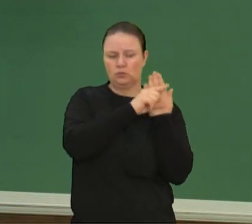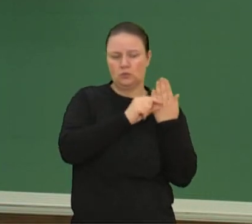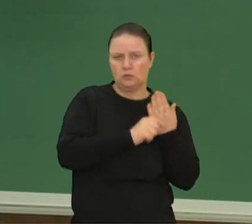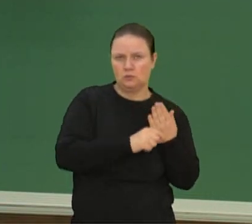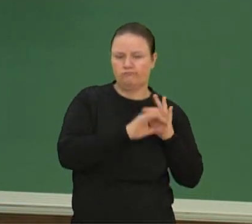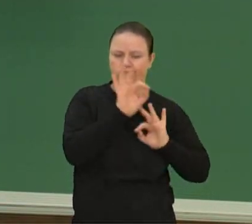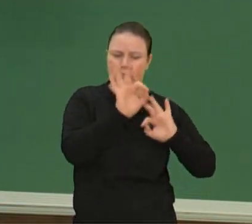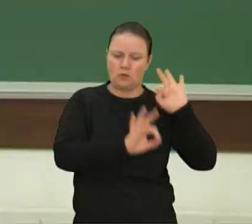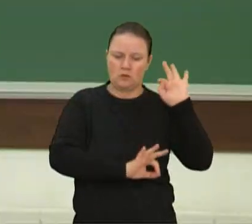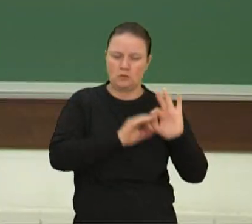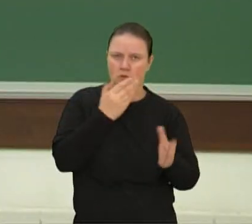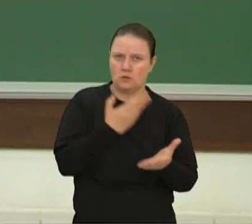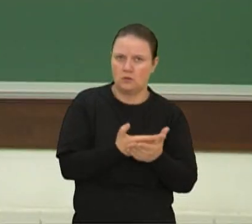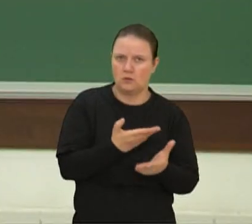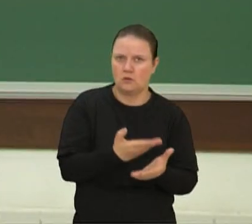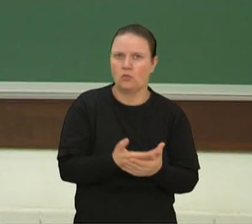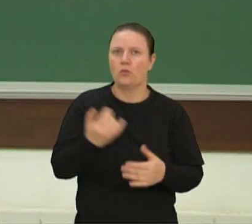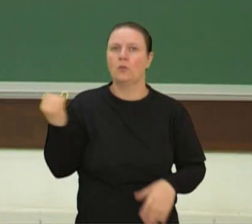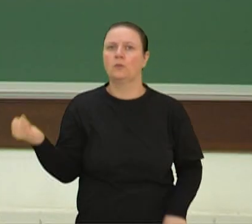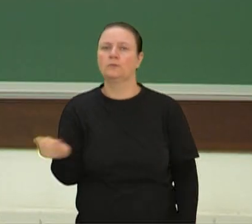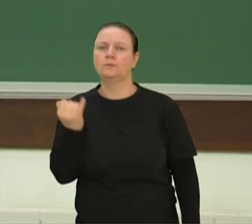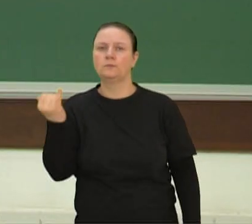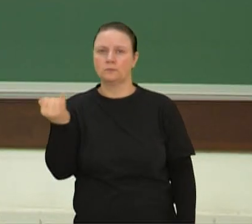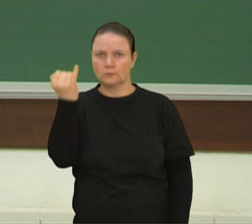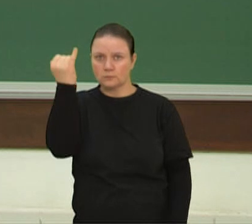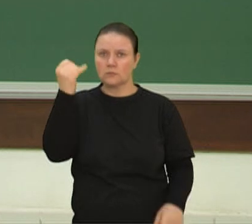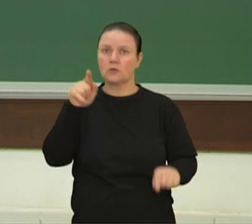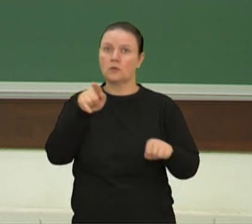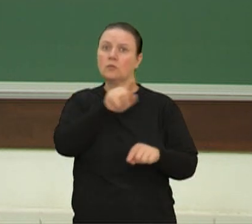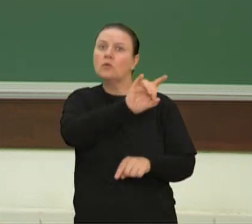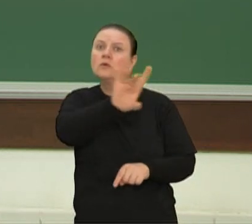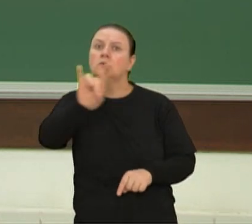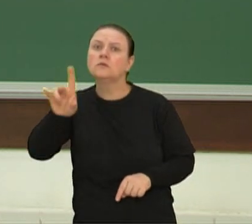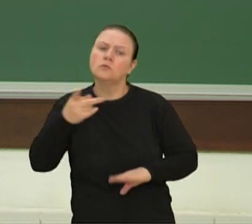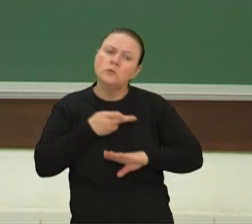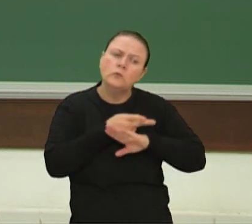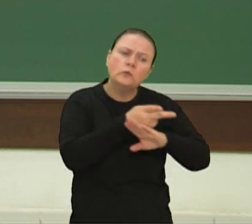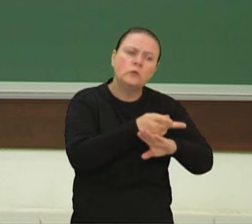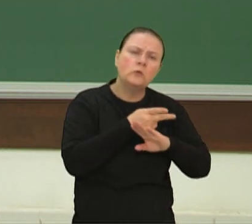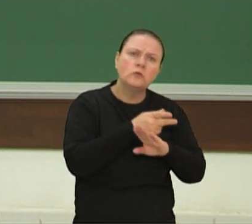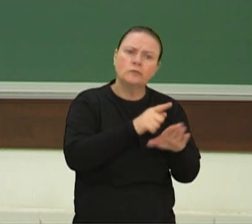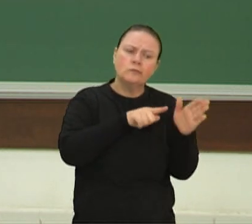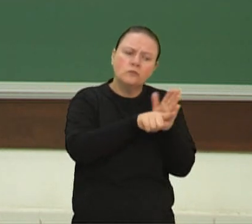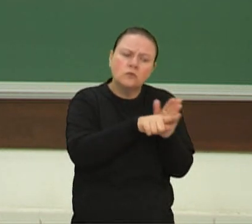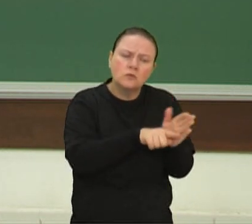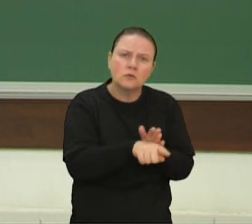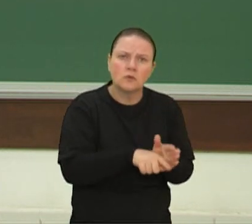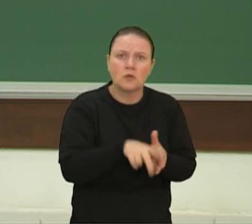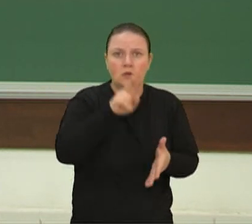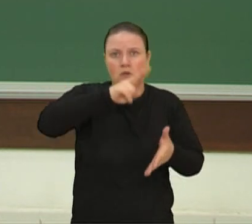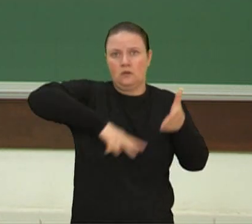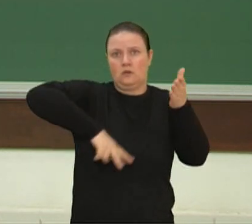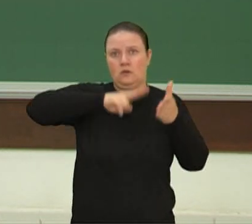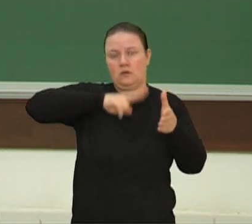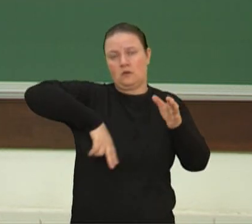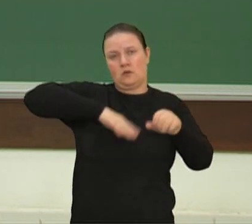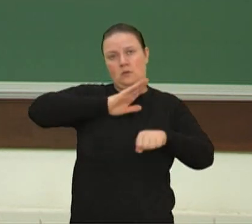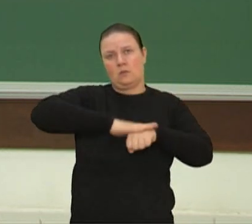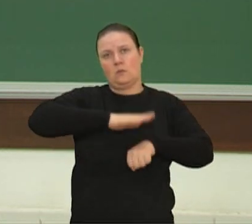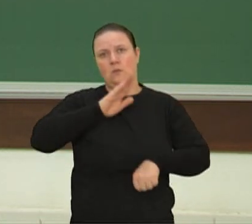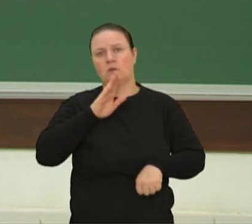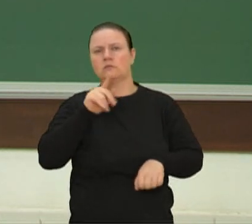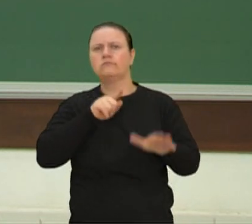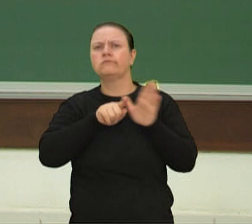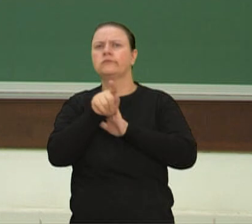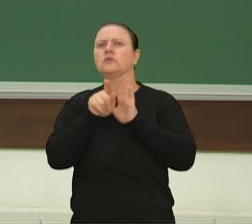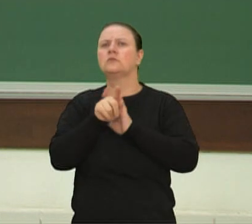elaboração dessa aula. É importante que você busque, leia mais, além do que foi apresentado aqui na aula. Pergunte ao seu professor,